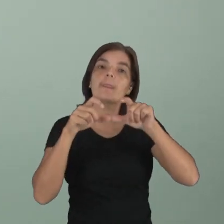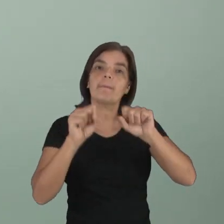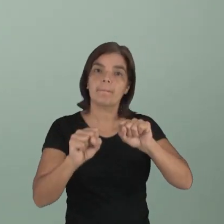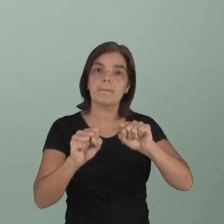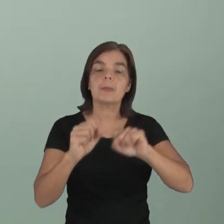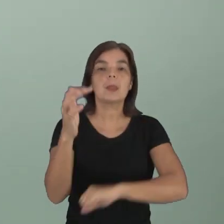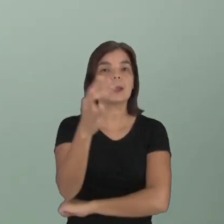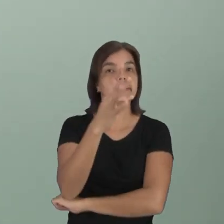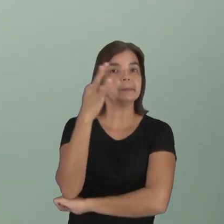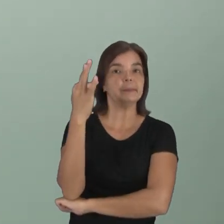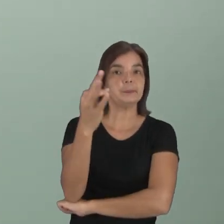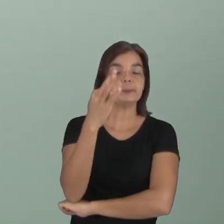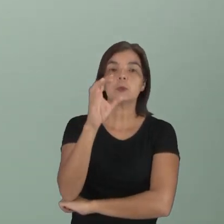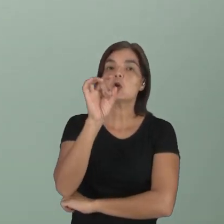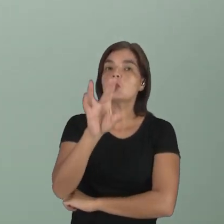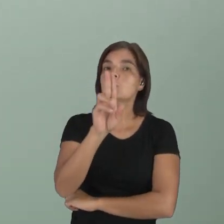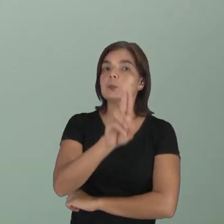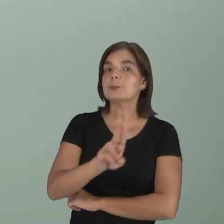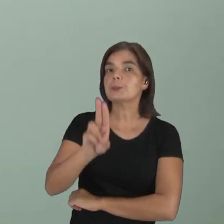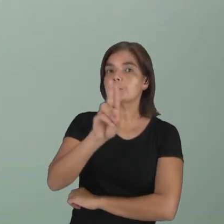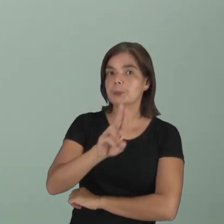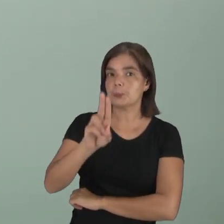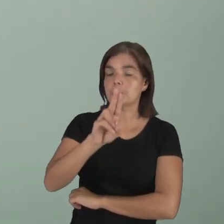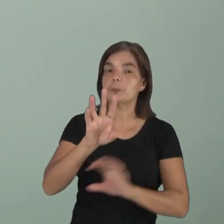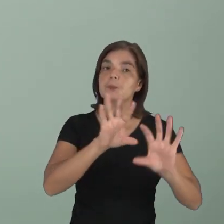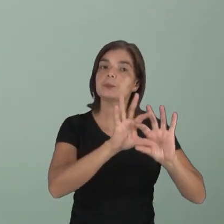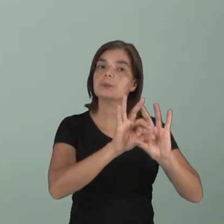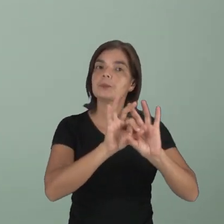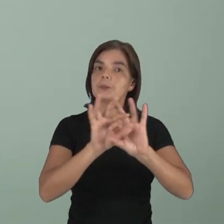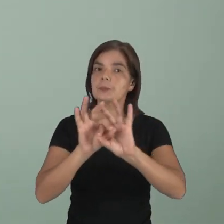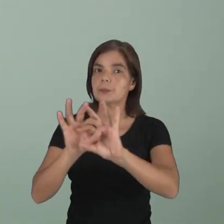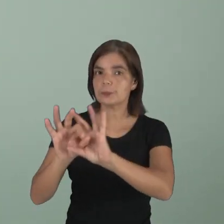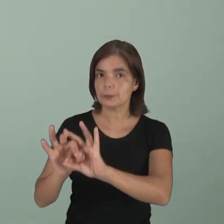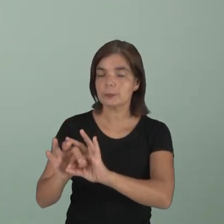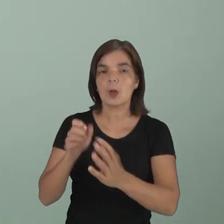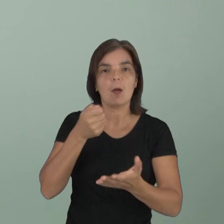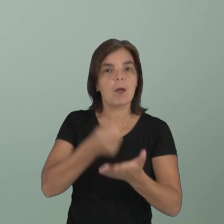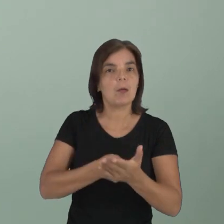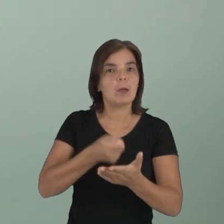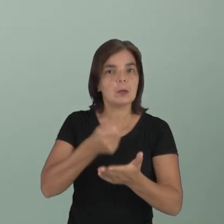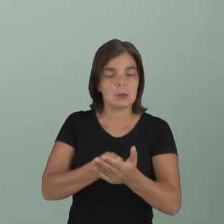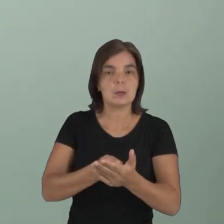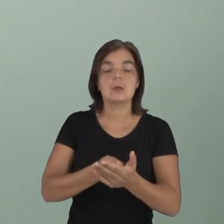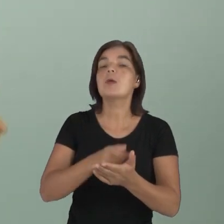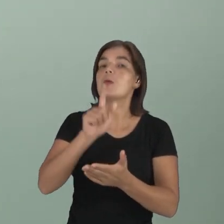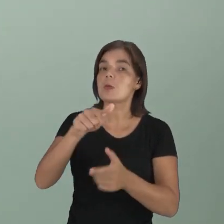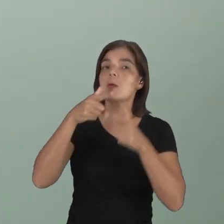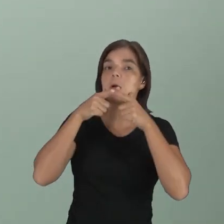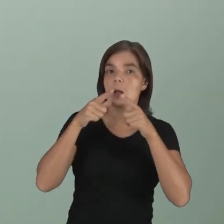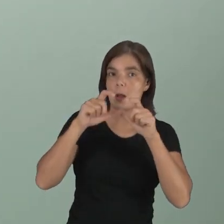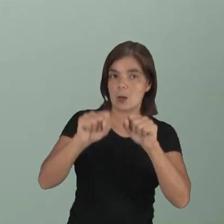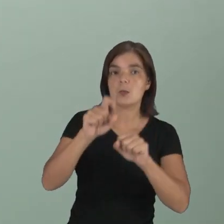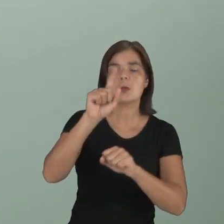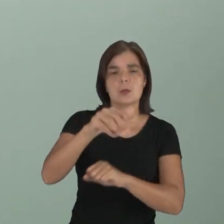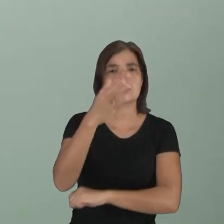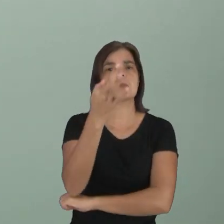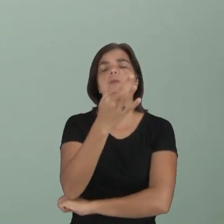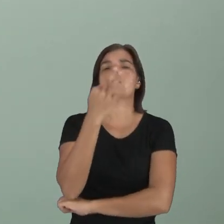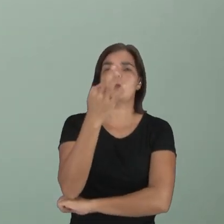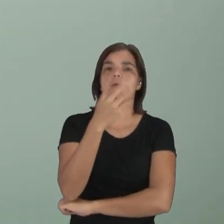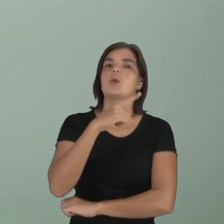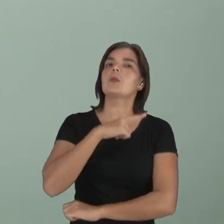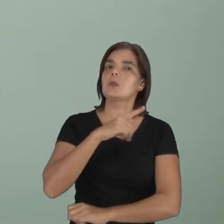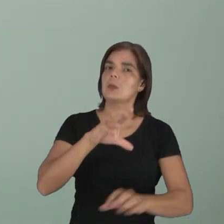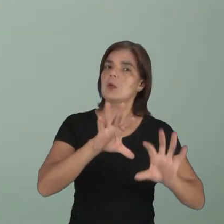linguagem formal, ela só é utilizada em contextos em que ela é exigida, em que a linguagem formal é exigida.